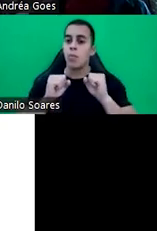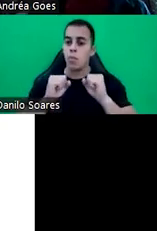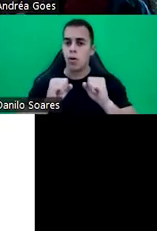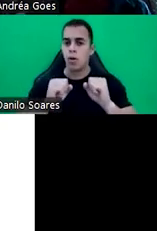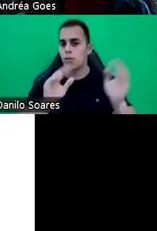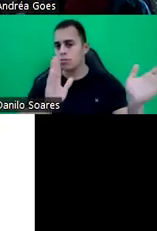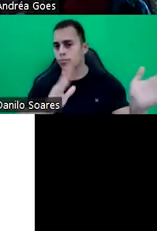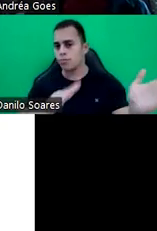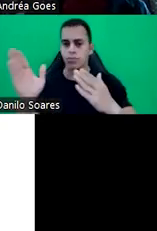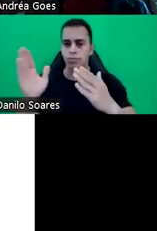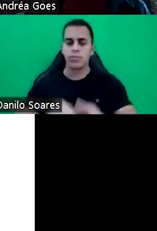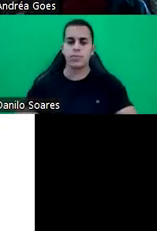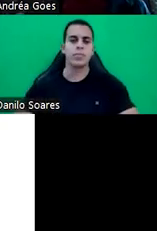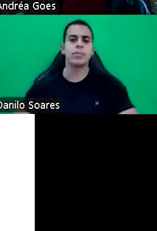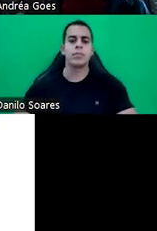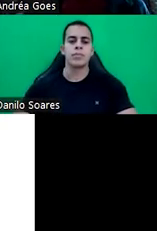favor.